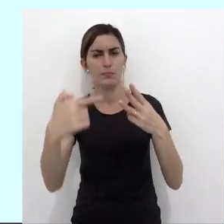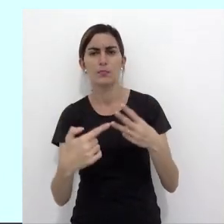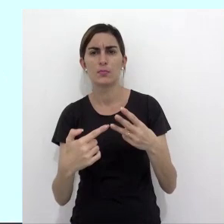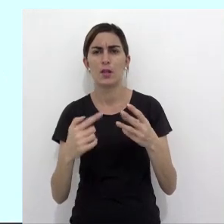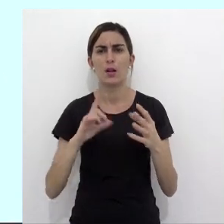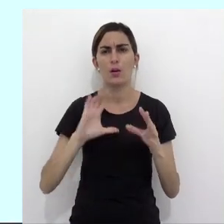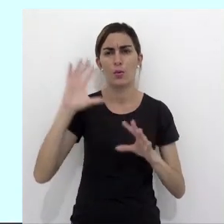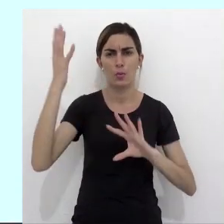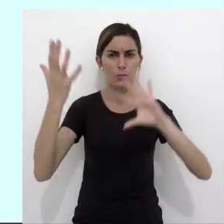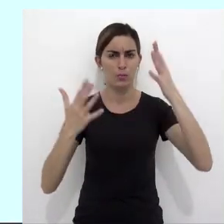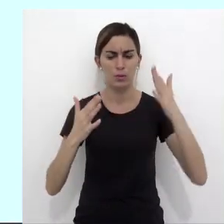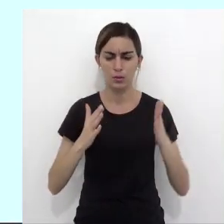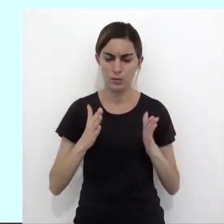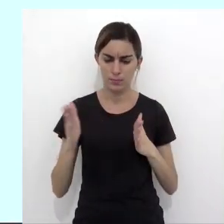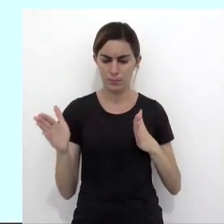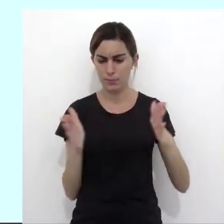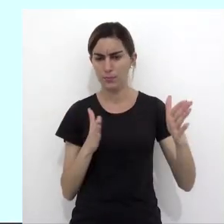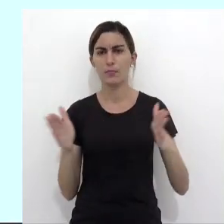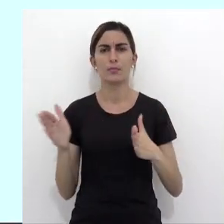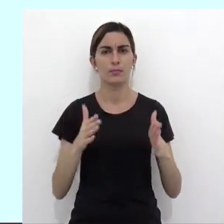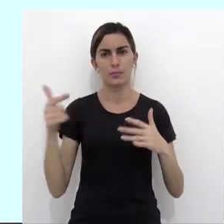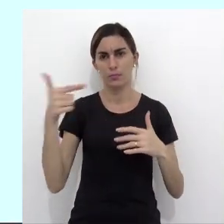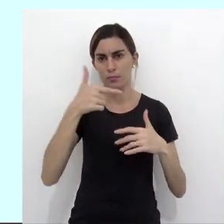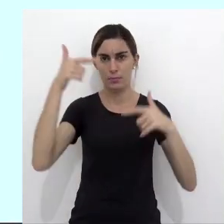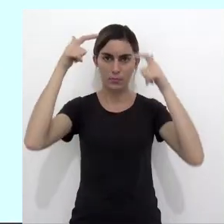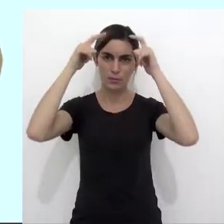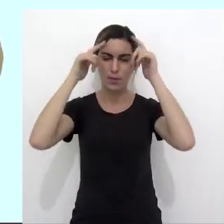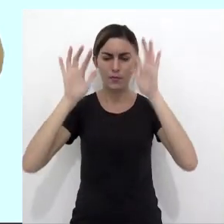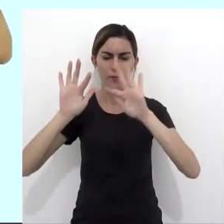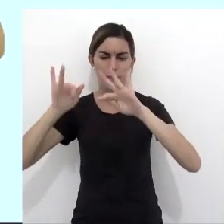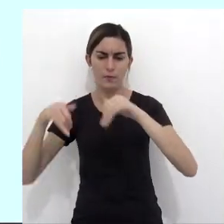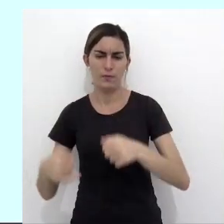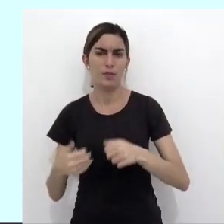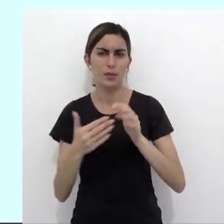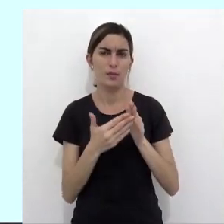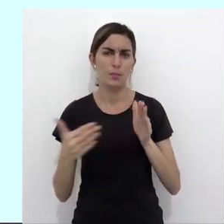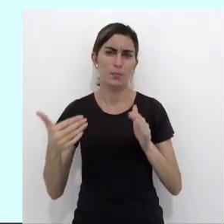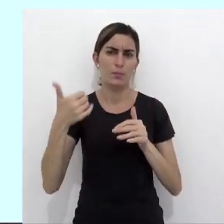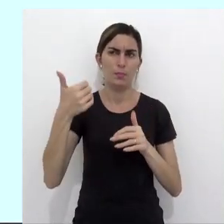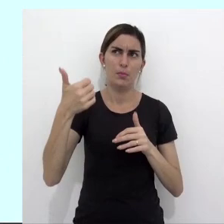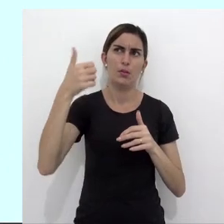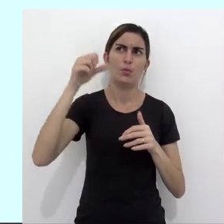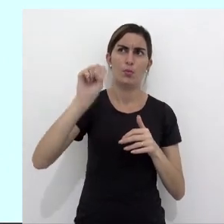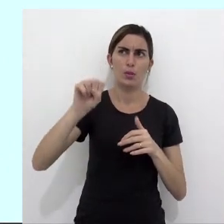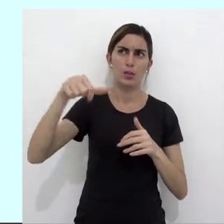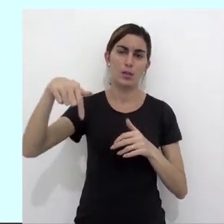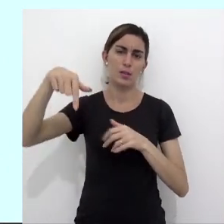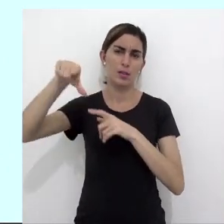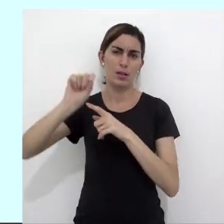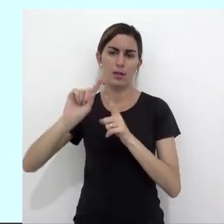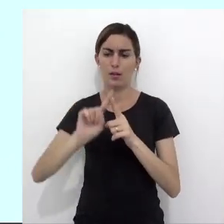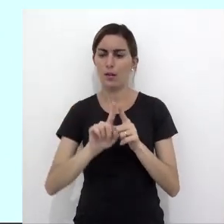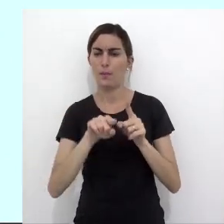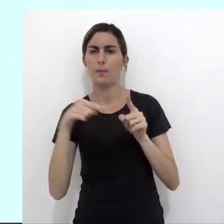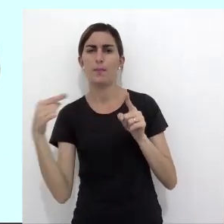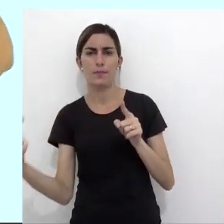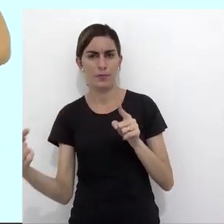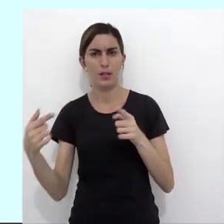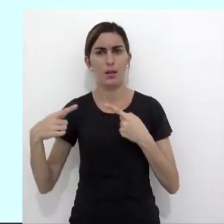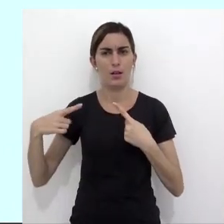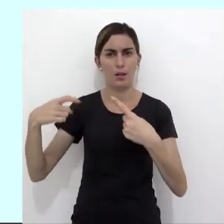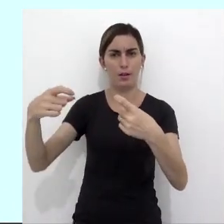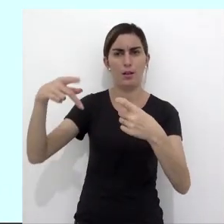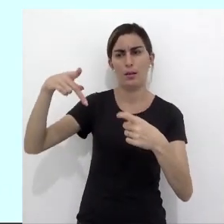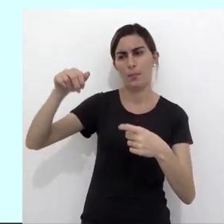durante esse período do Segundo Reinado, já no finalzinho, a partir de 1870, após a Guerra do Paraguai, que